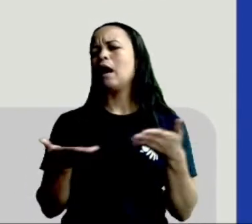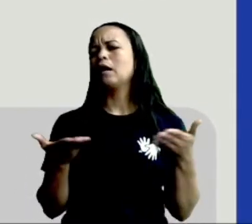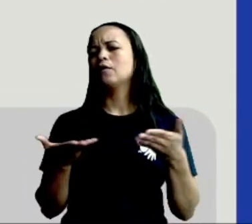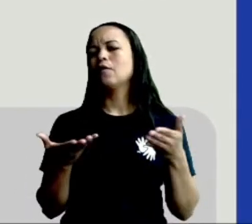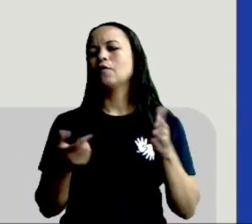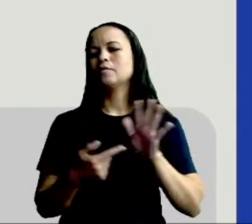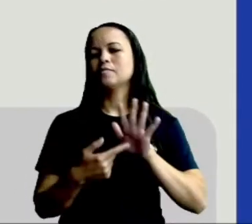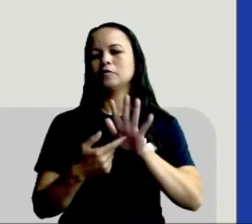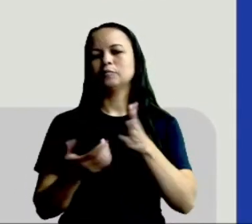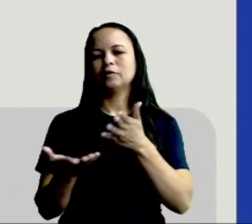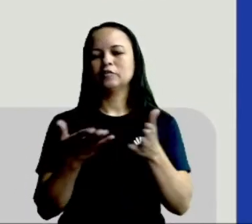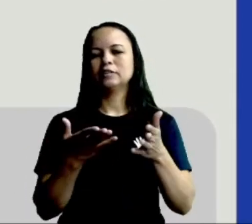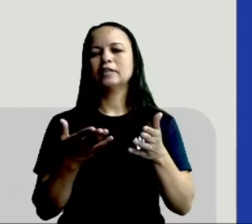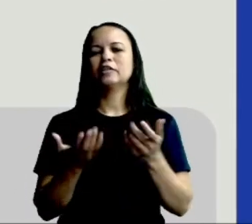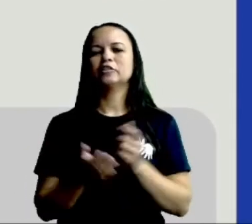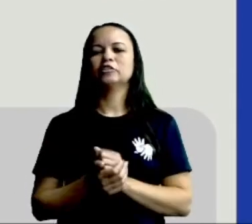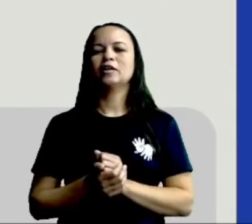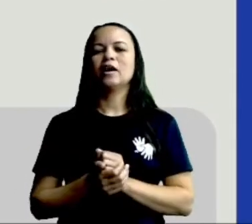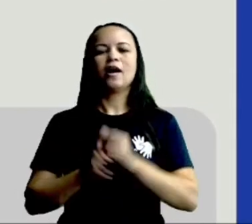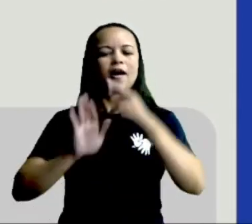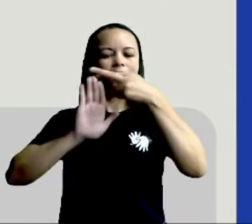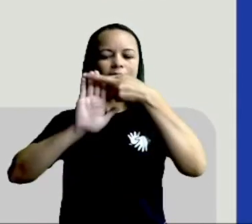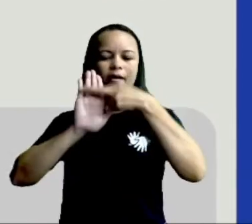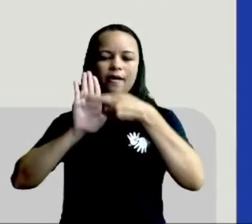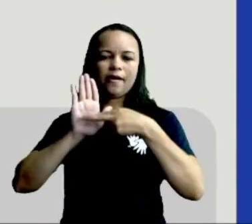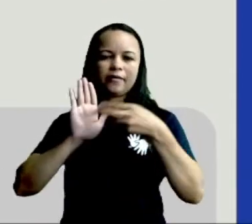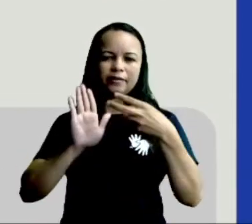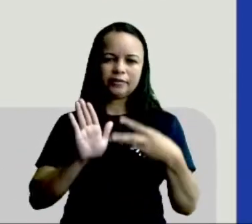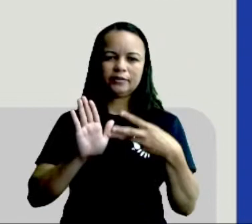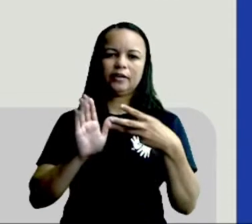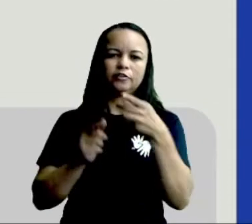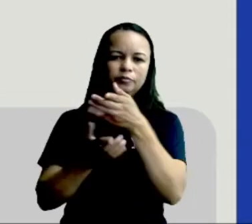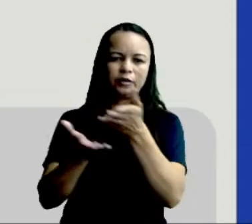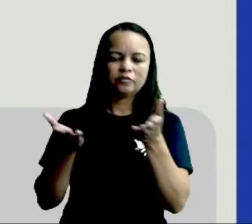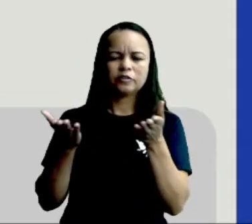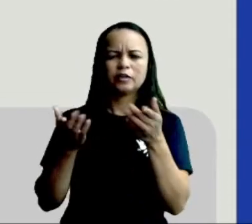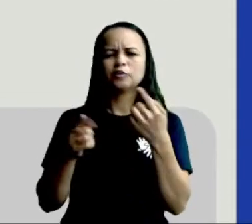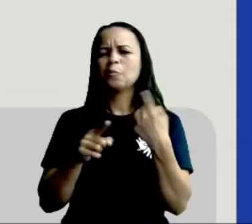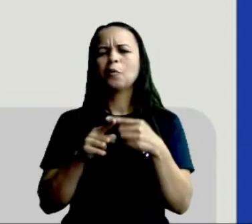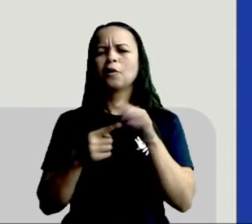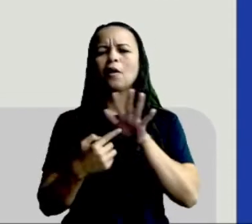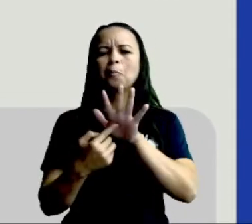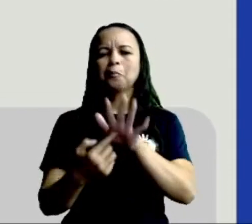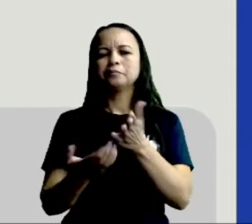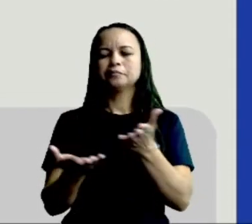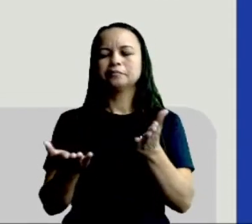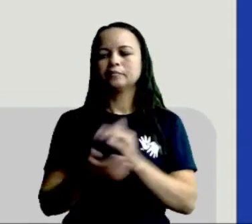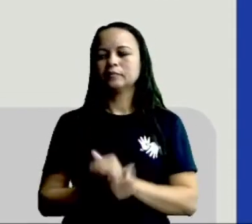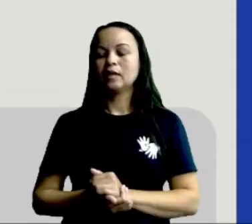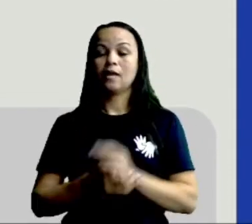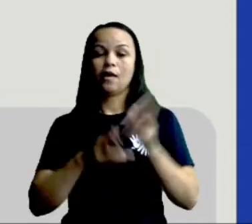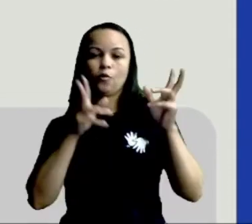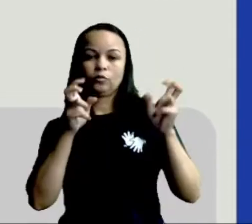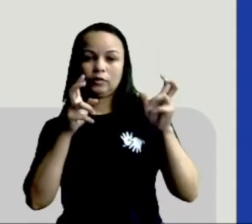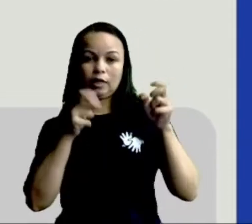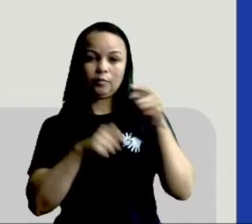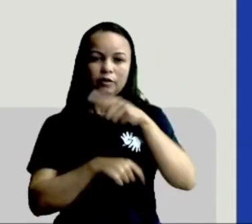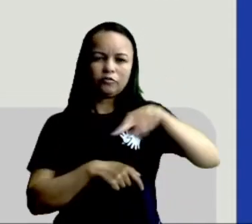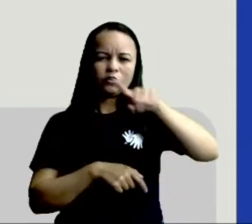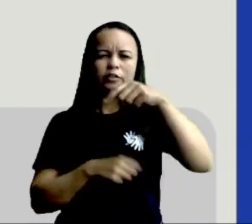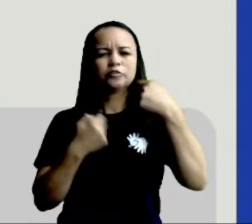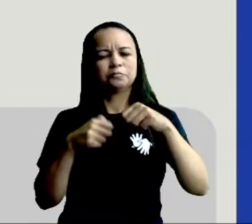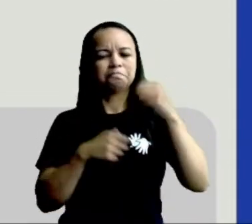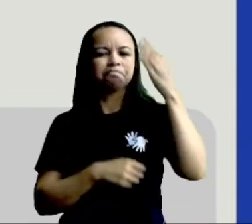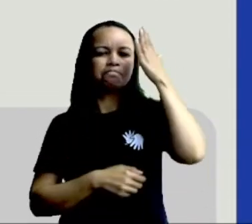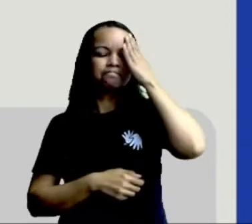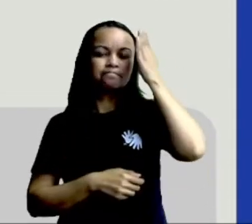um pouquinho de regra de 3 para vocês. Por que eu estou trazendo regra de 3? Tá? É um tema que vocês precisam também